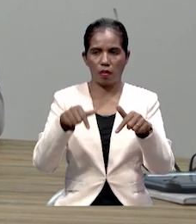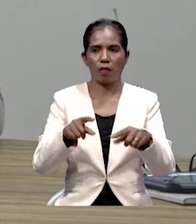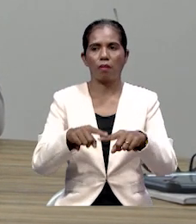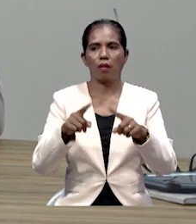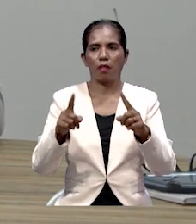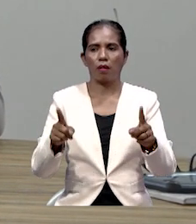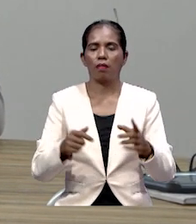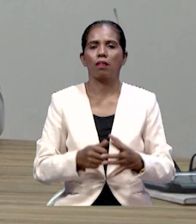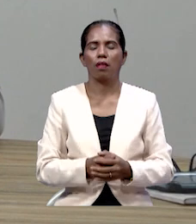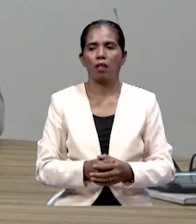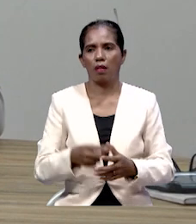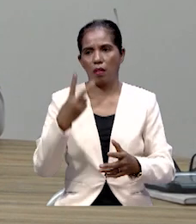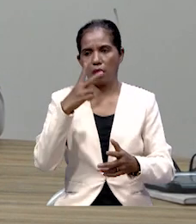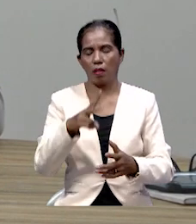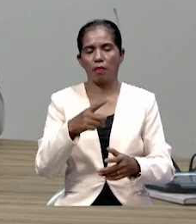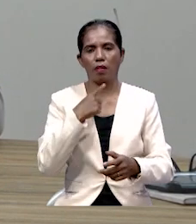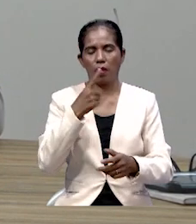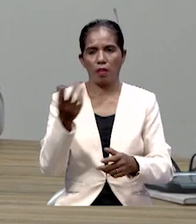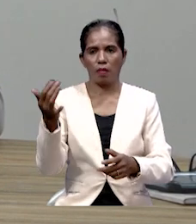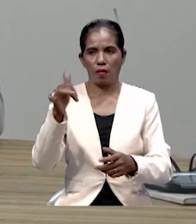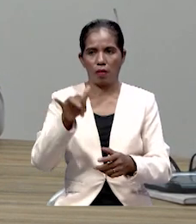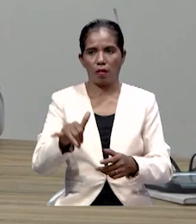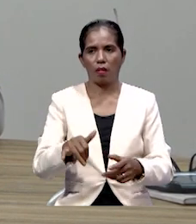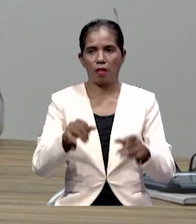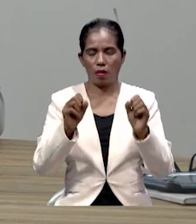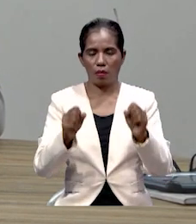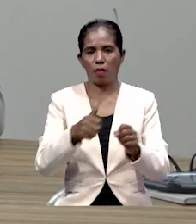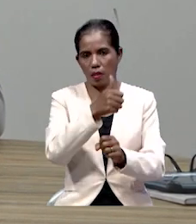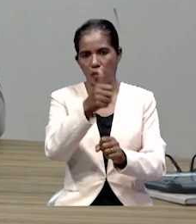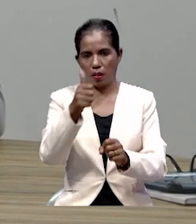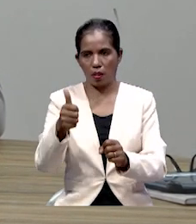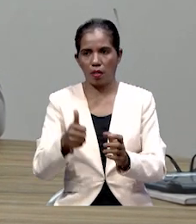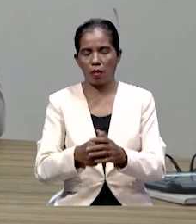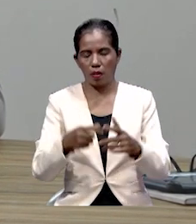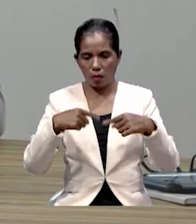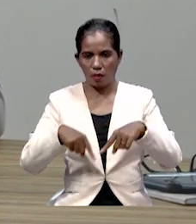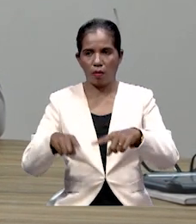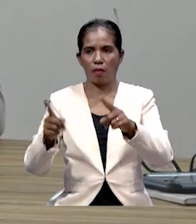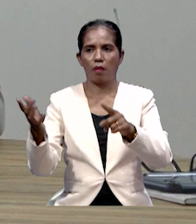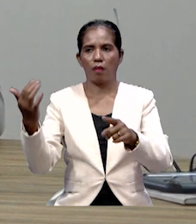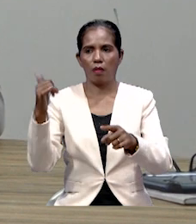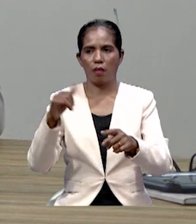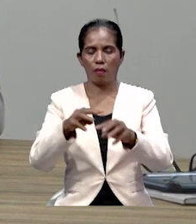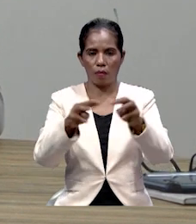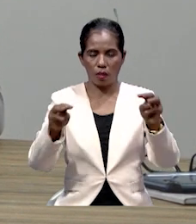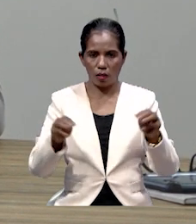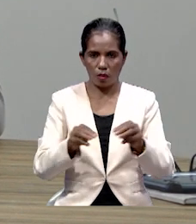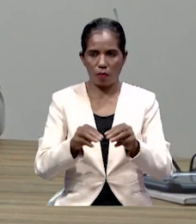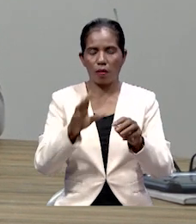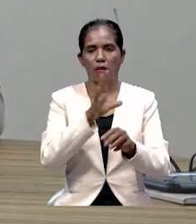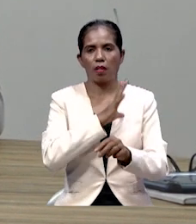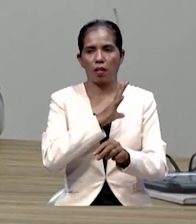por situação a me explica para será para tu ida filafali ba ida no município rodi